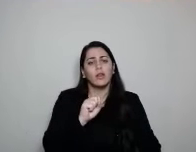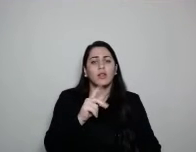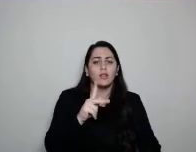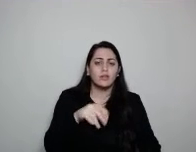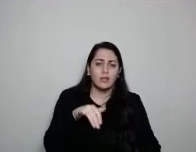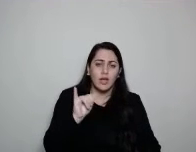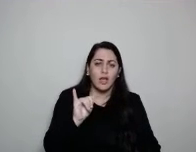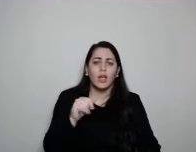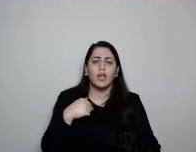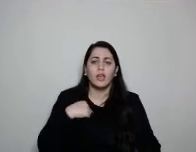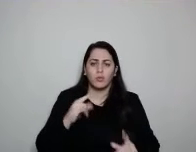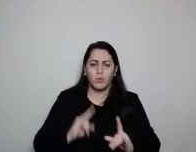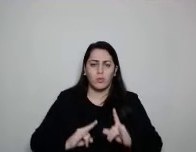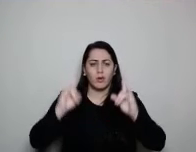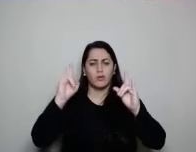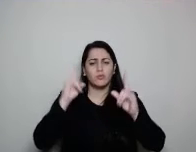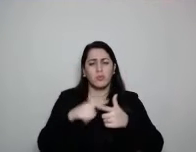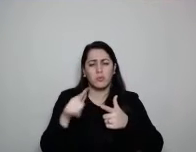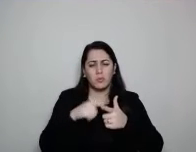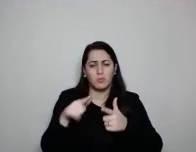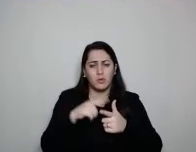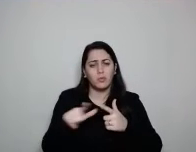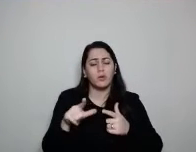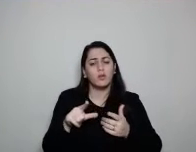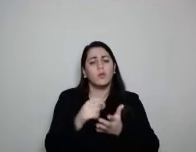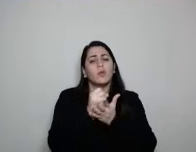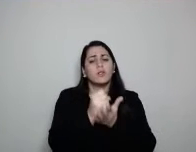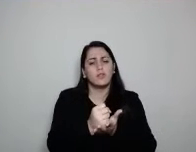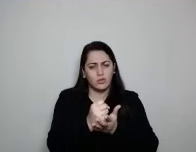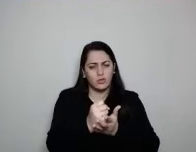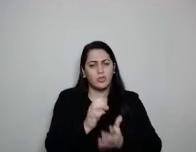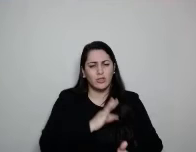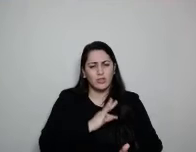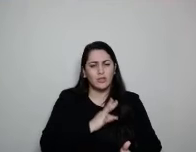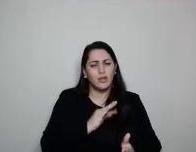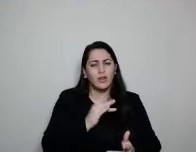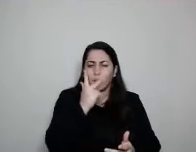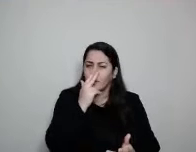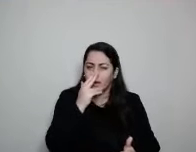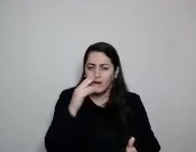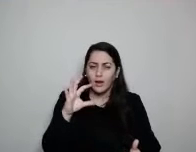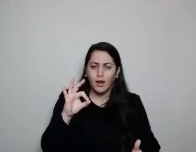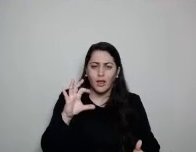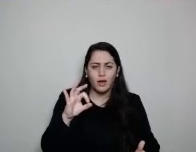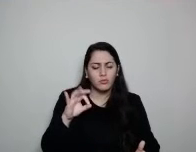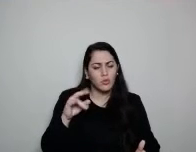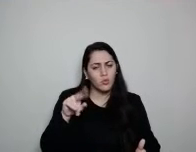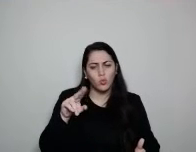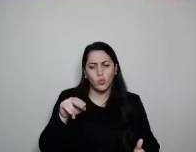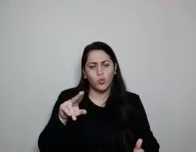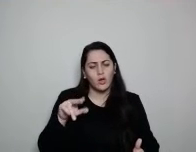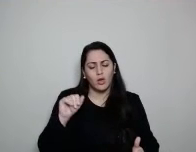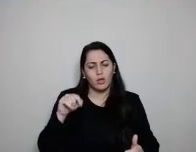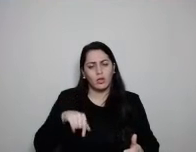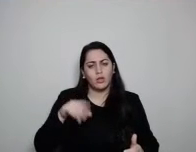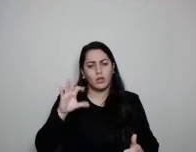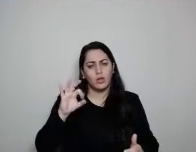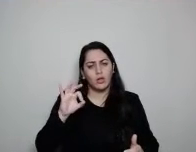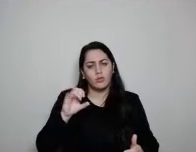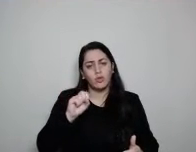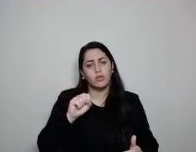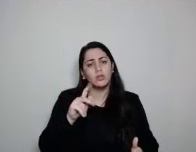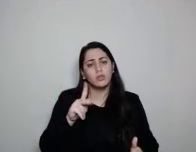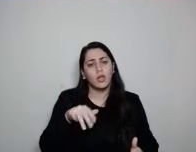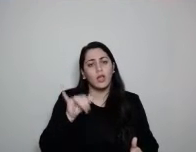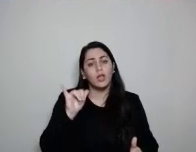problema. Assistência técnica muito parecida com essa daqui da Claro. Nunca tive Claro aqui, nada não, só tenho Sky. E eu converso